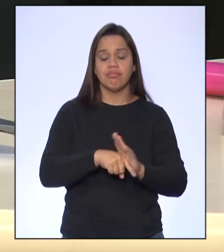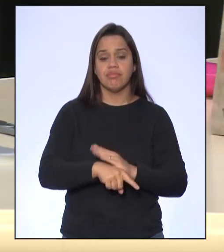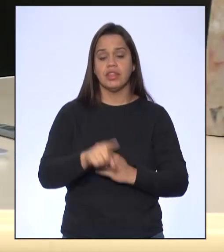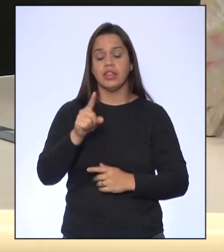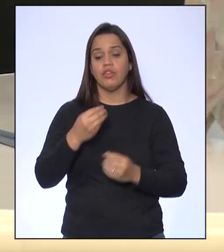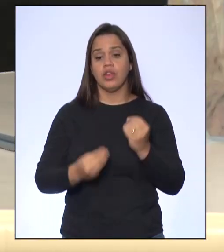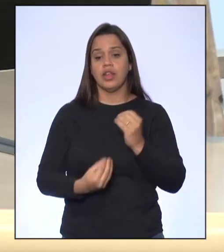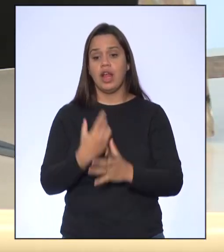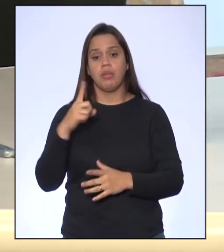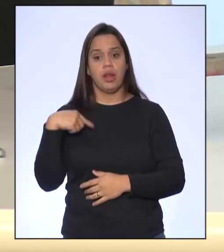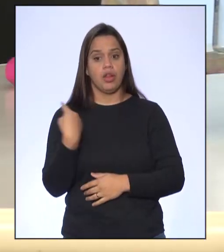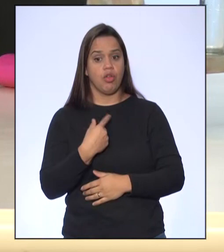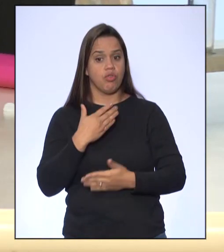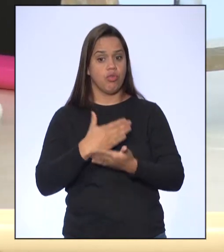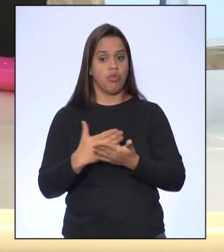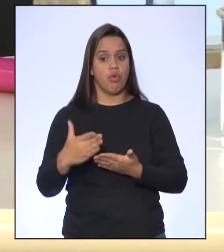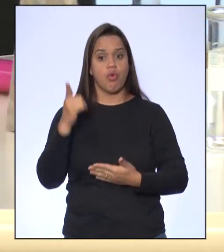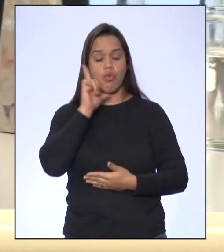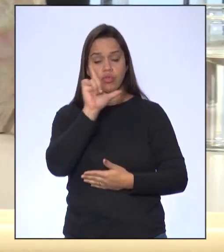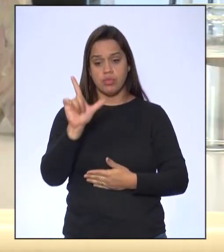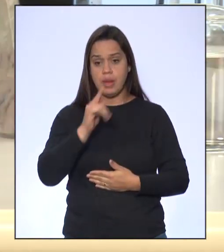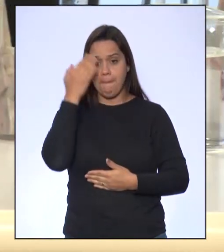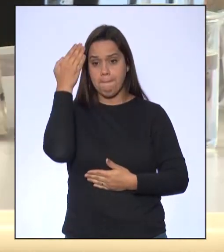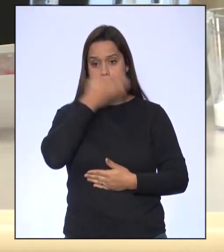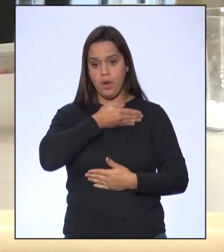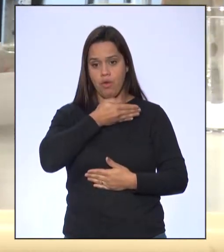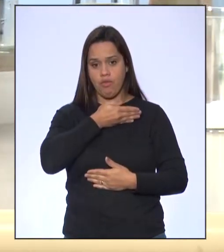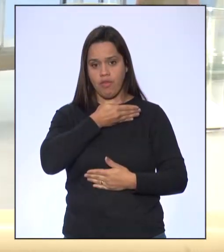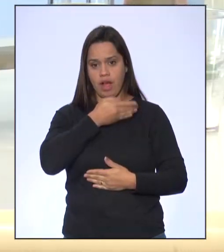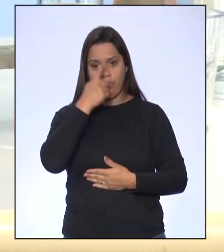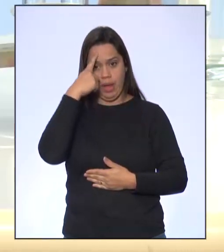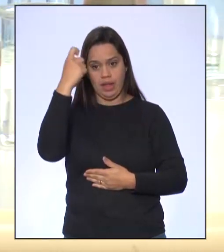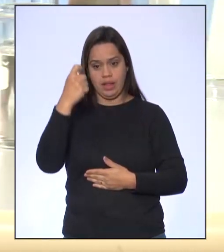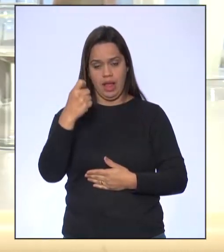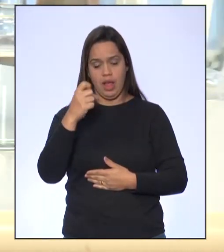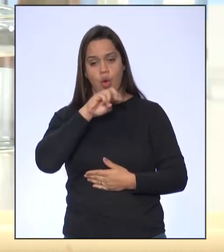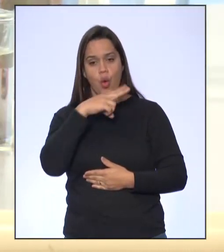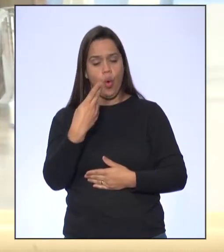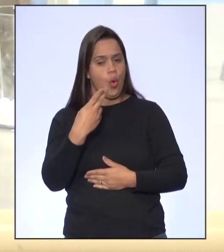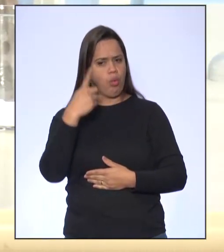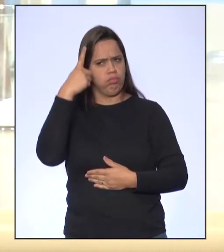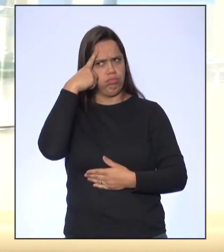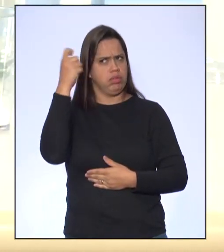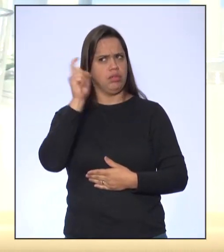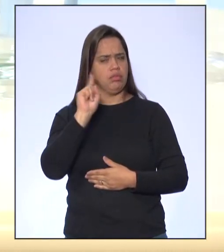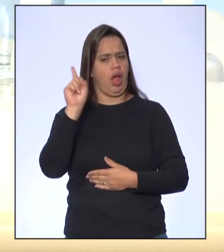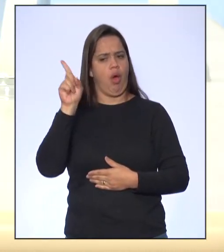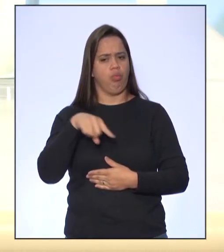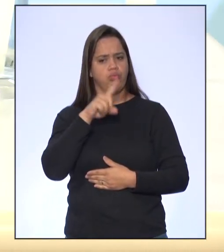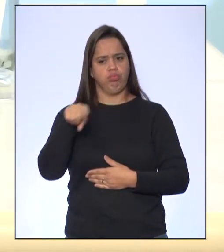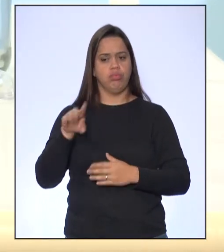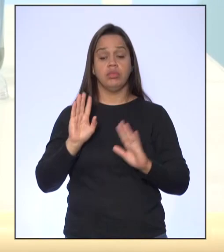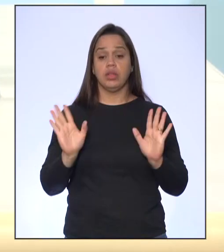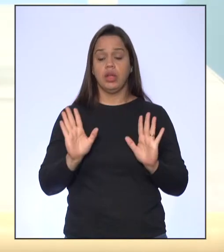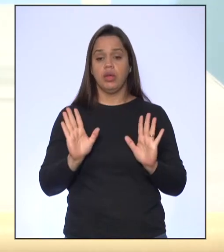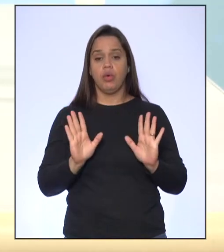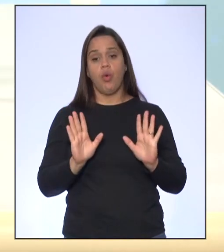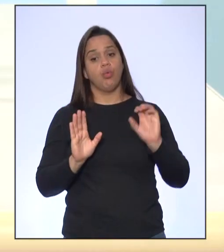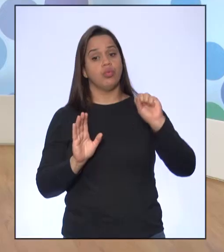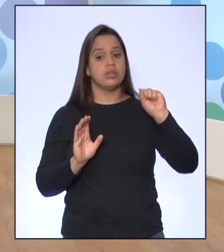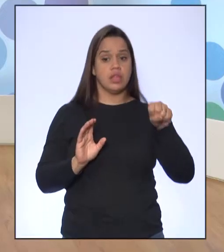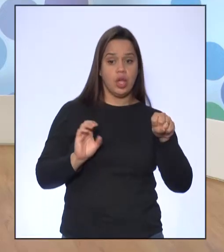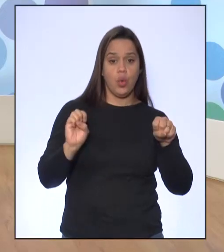gente pudesse comprovar uma hipótese ou tirar aquela hipótese, né, de cabeça. Como assim, professora? Para o